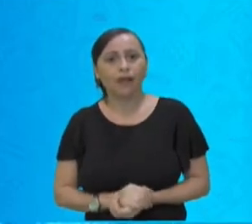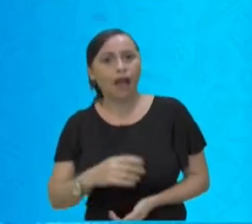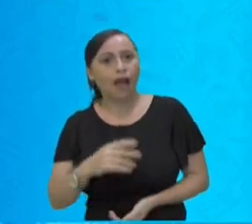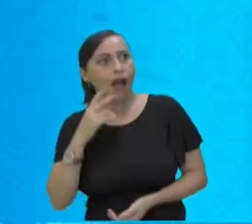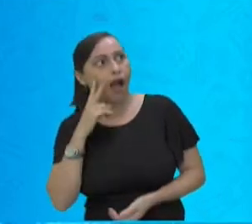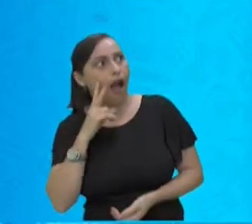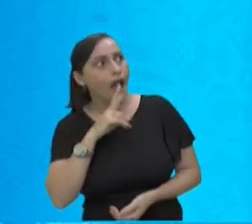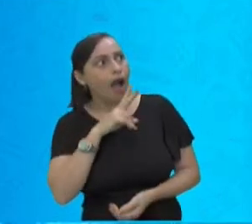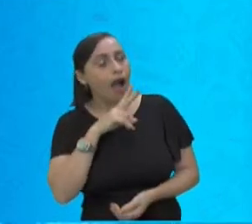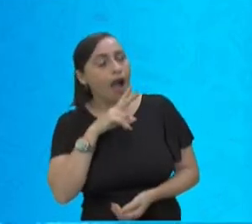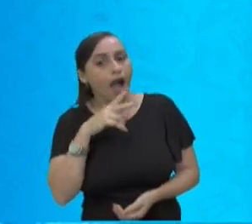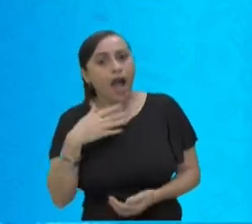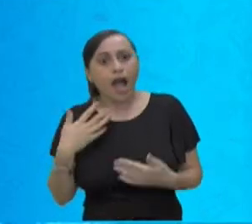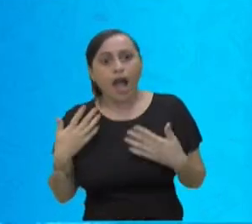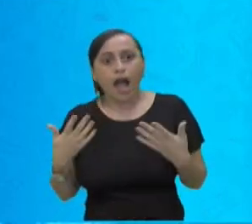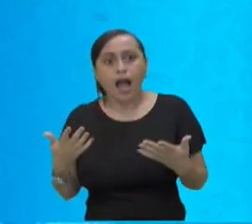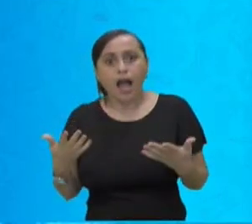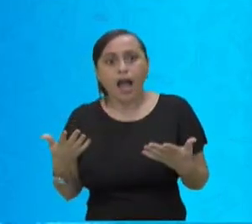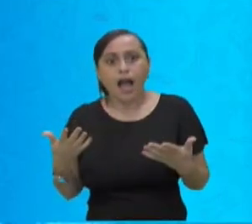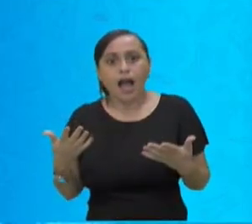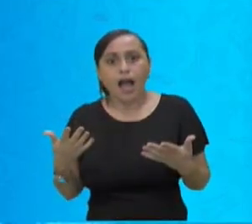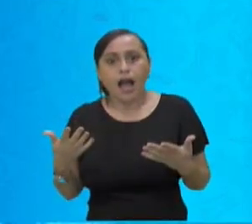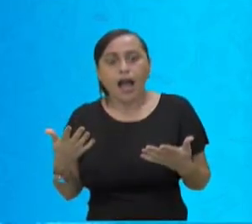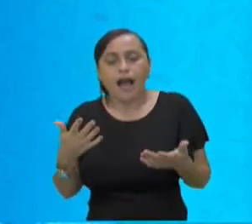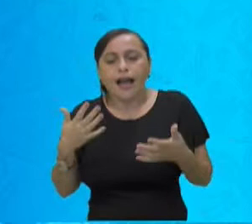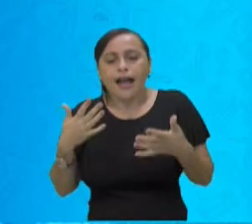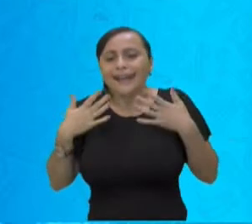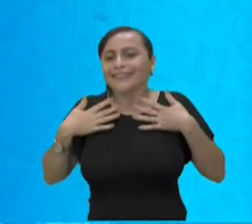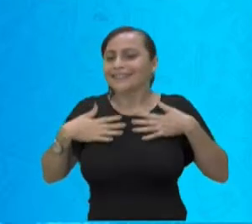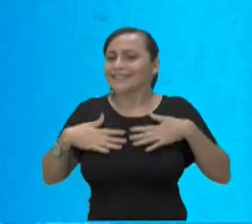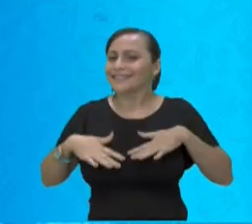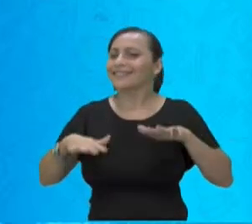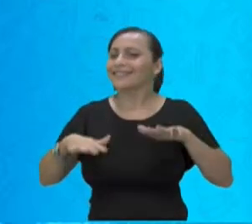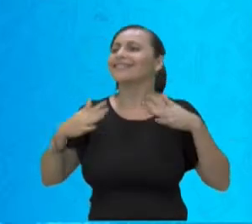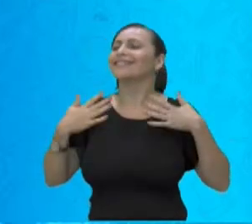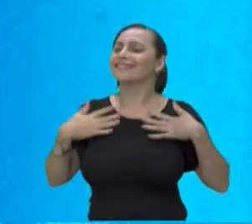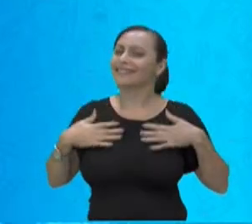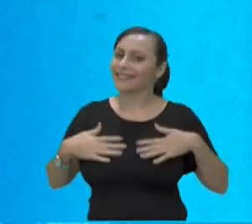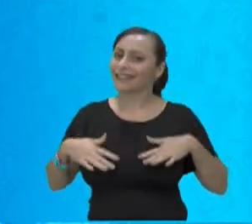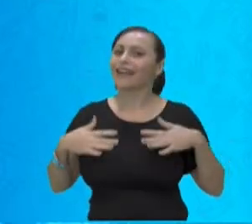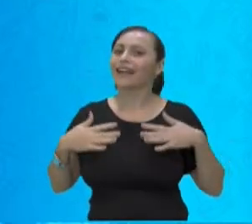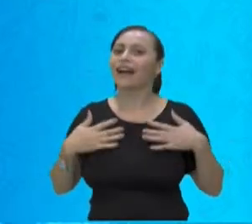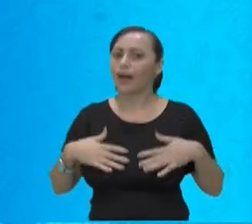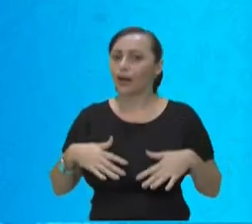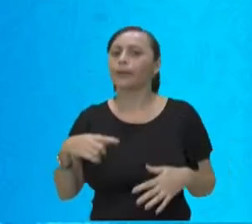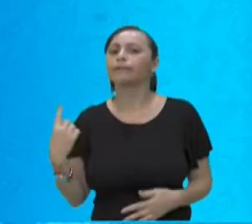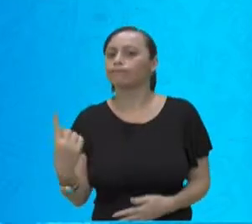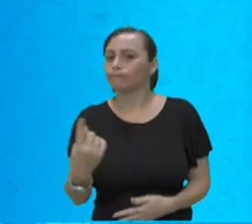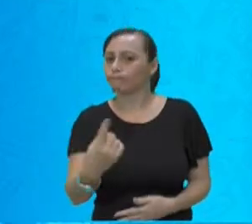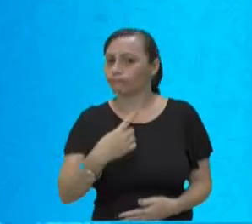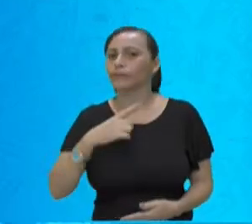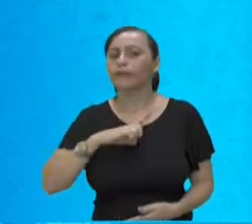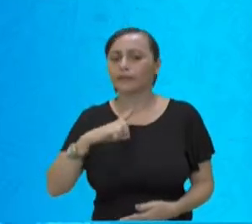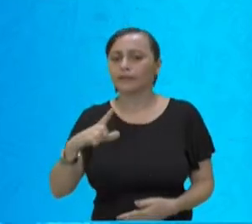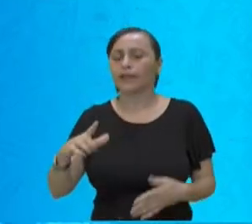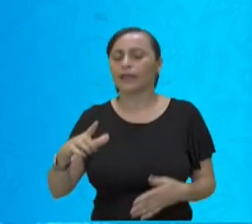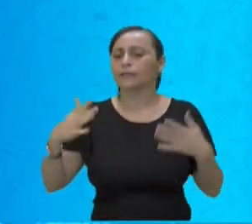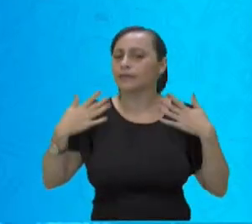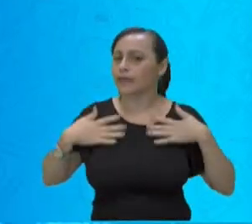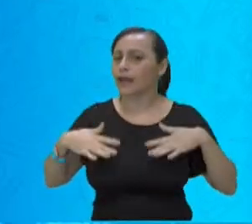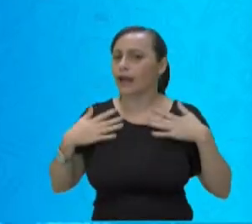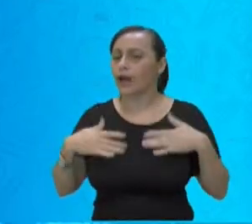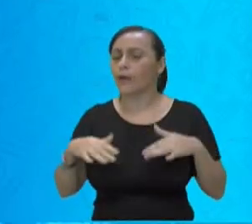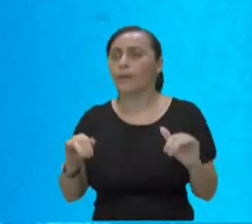Oi e esse sentimento a é a calma nós temos calma quando nós sabemos